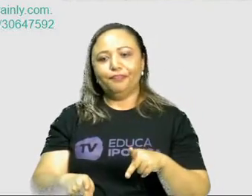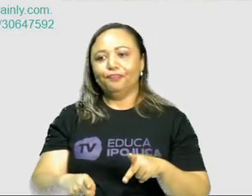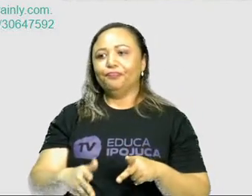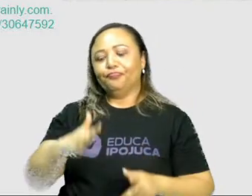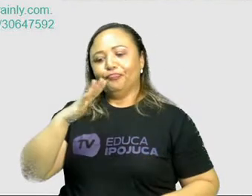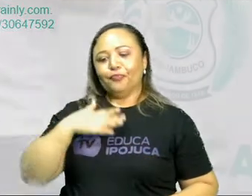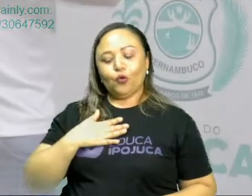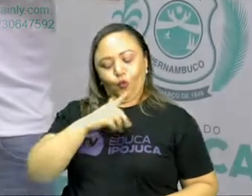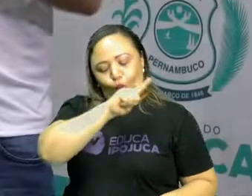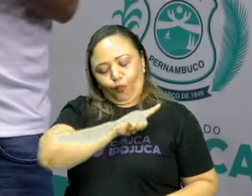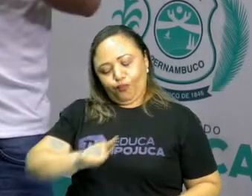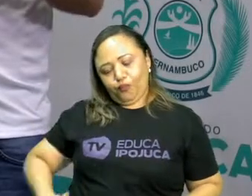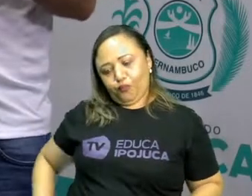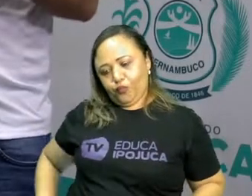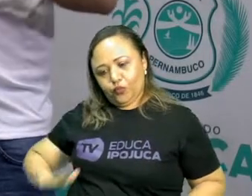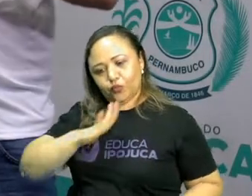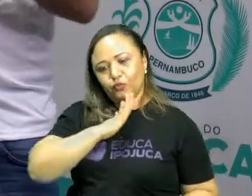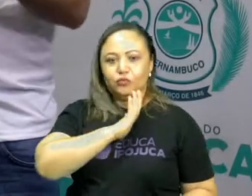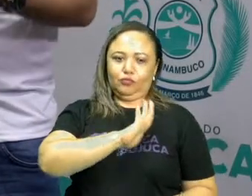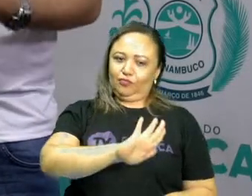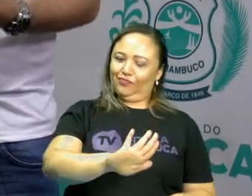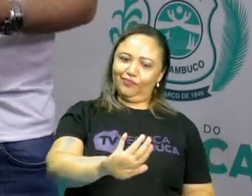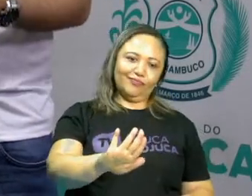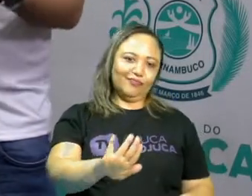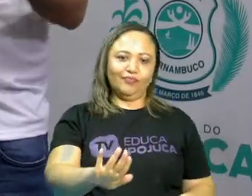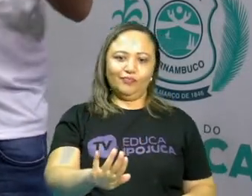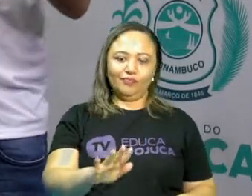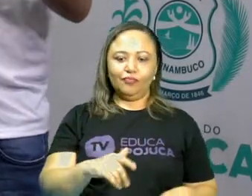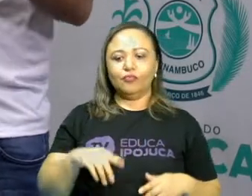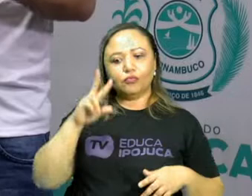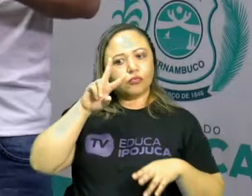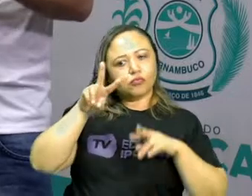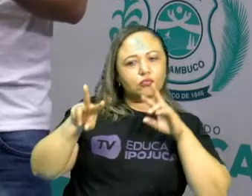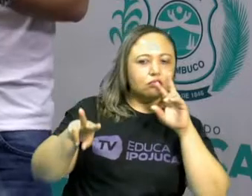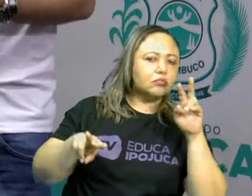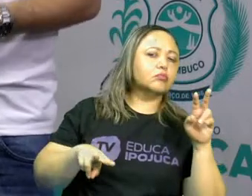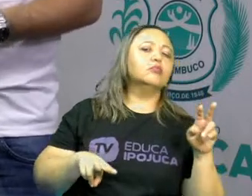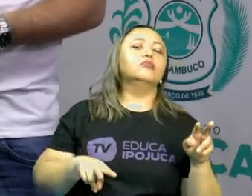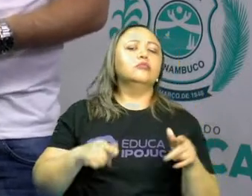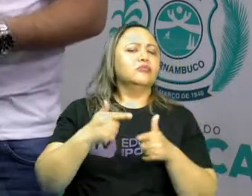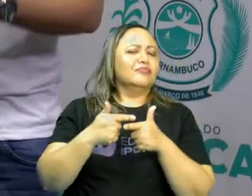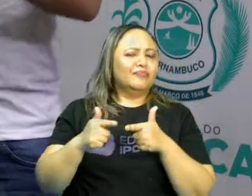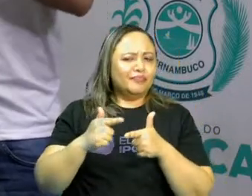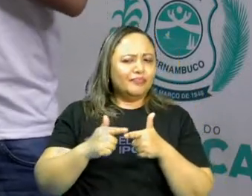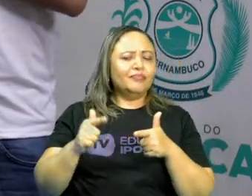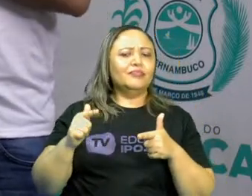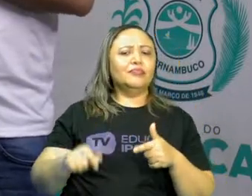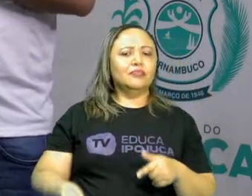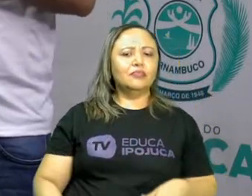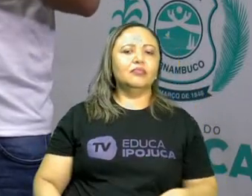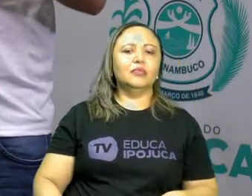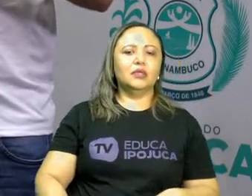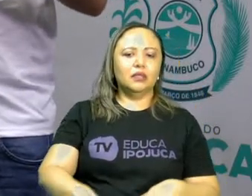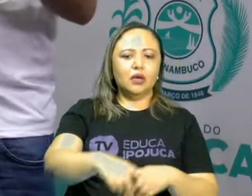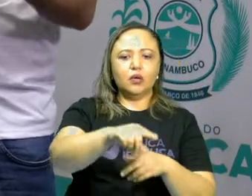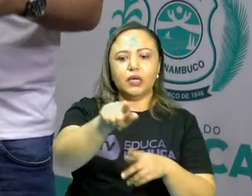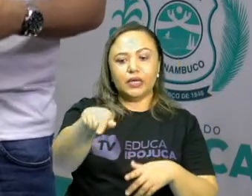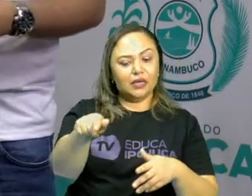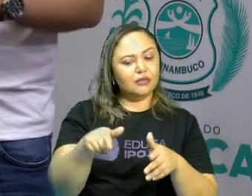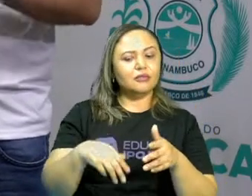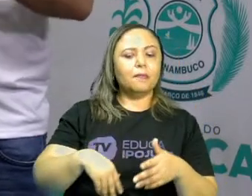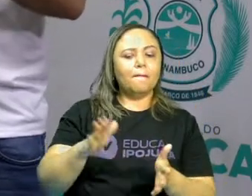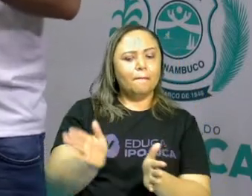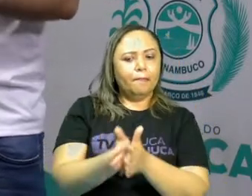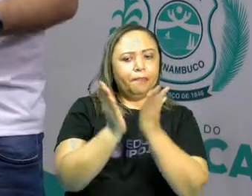elas vão está muito insatisfeitas sobre na França durante a revolução francesa com as suas condições